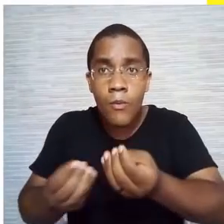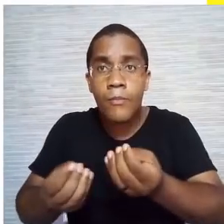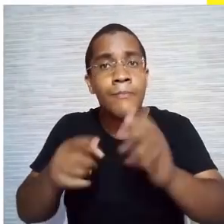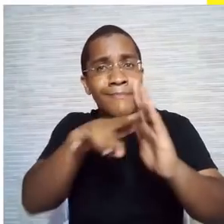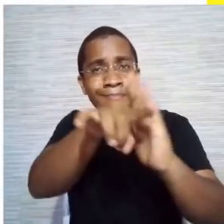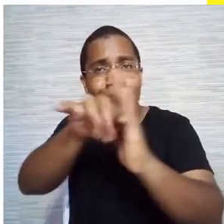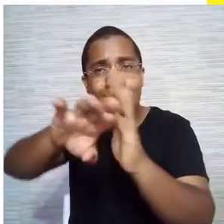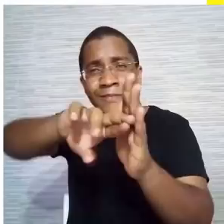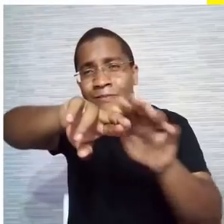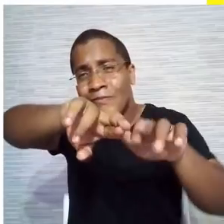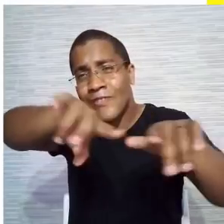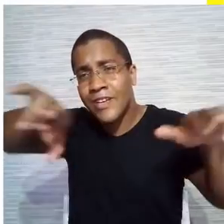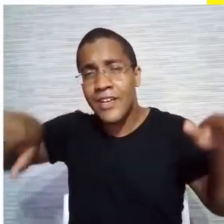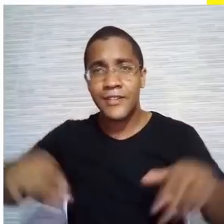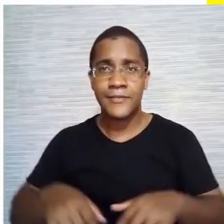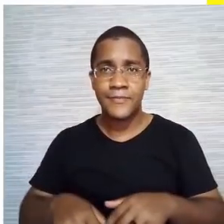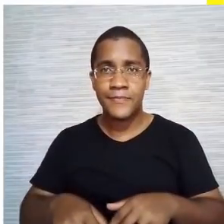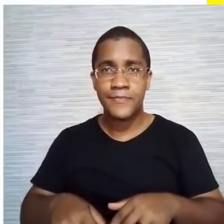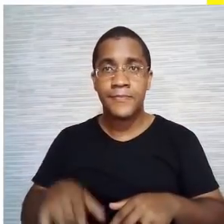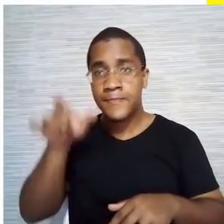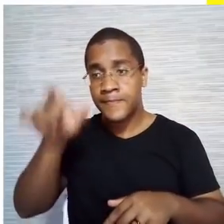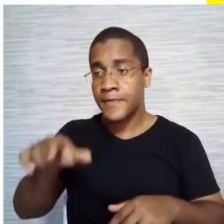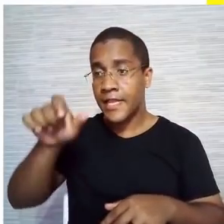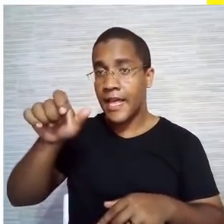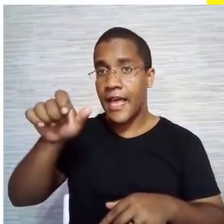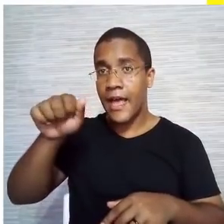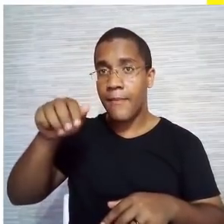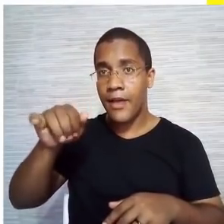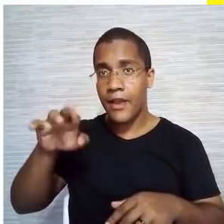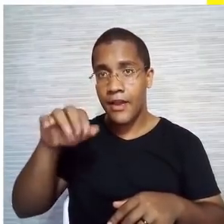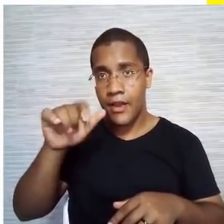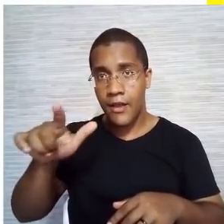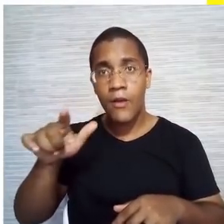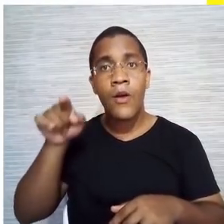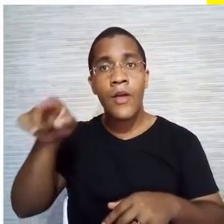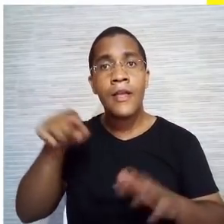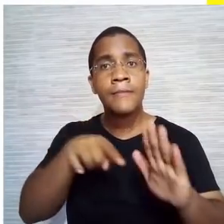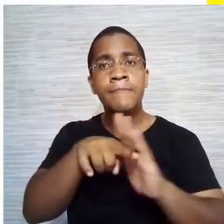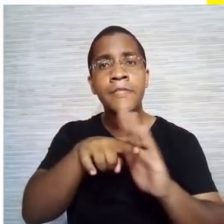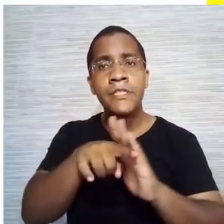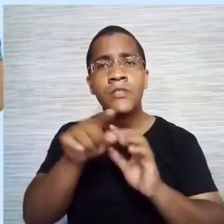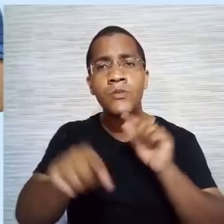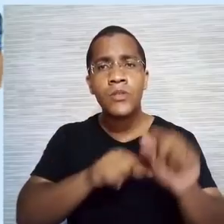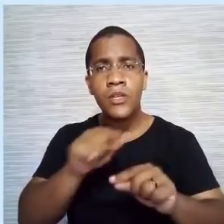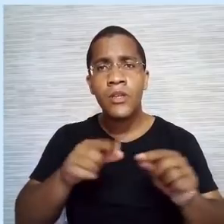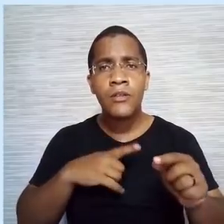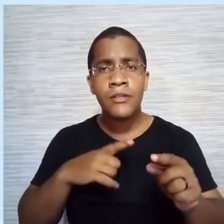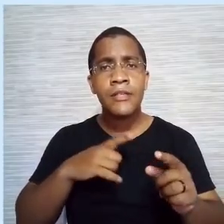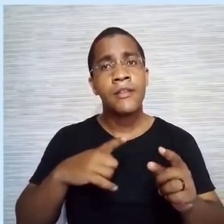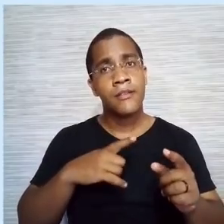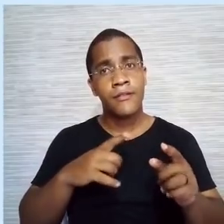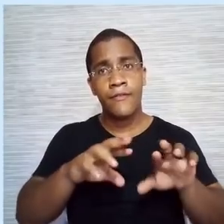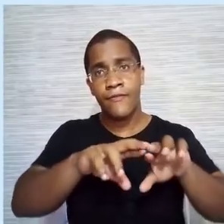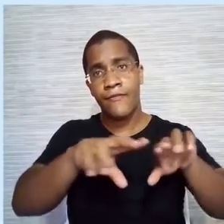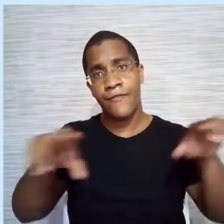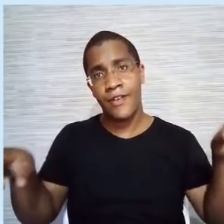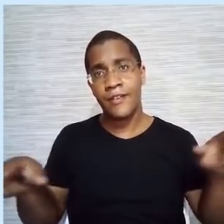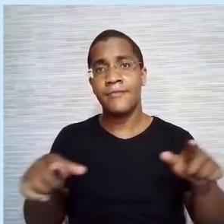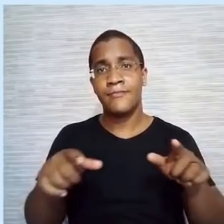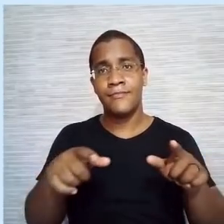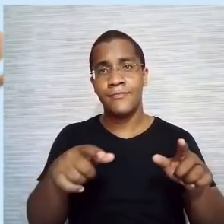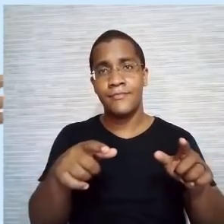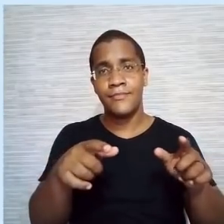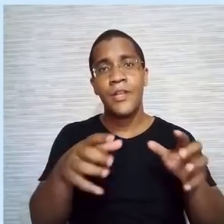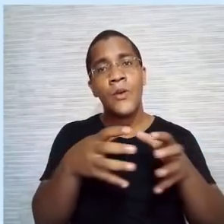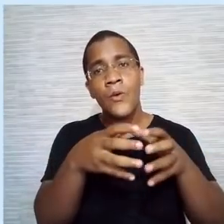gêneros diversos. Segundo Amaral, os gêneros textuais que podem ser utilizados. Então, vamos lá um pouco. Vamos